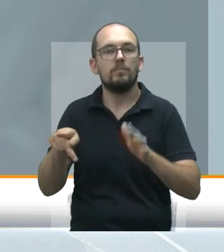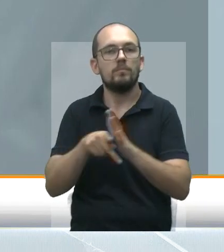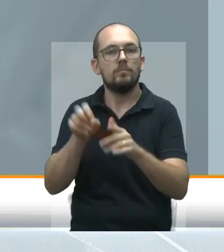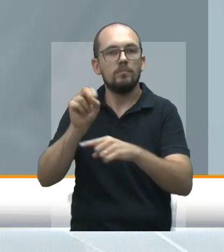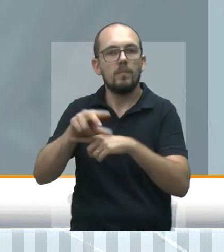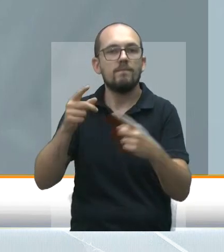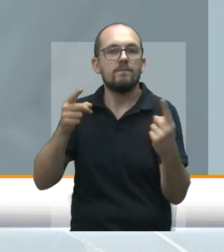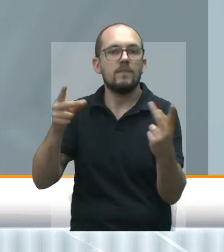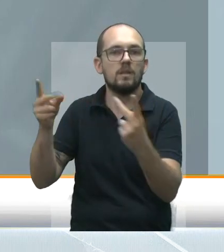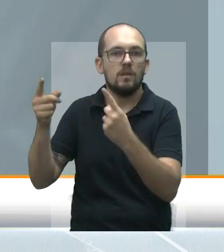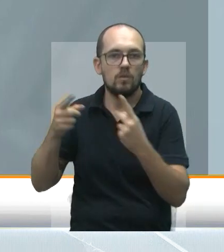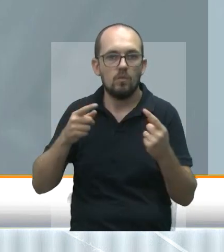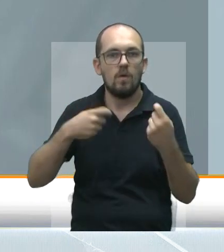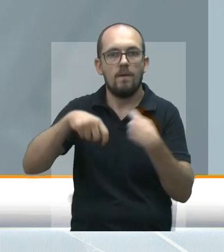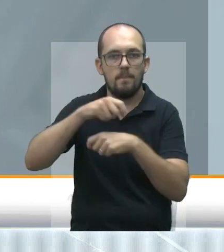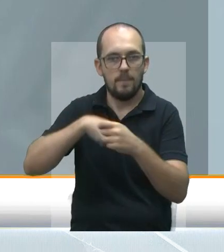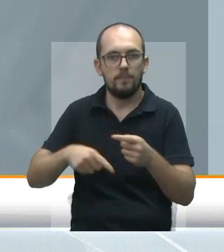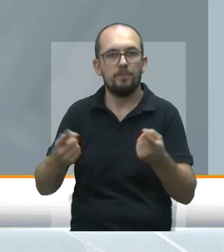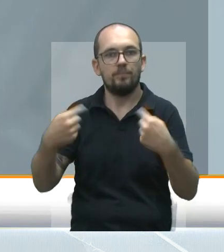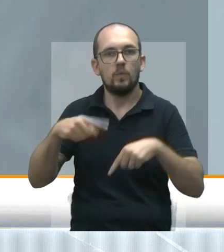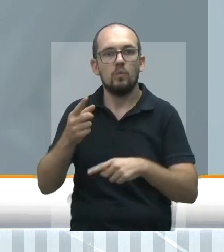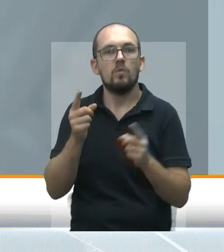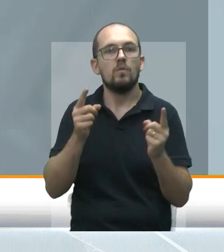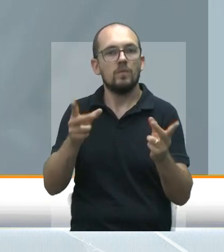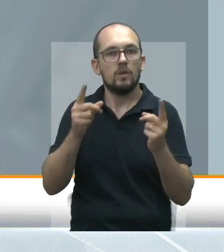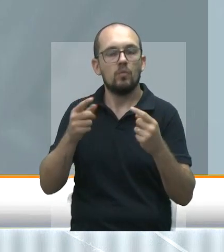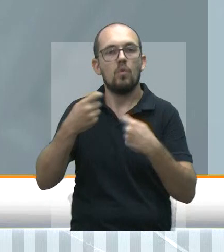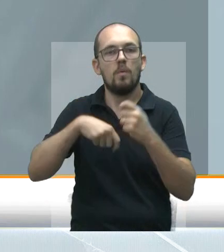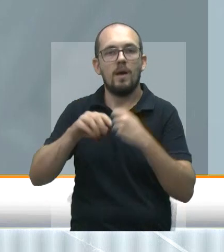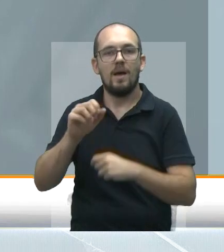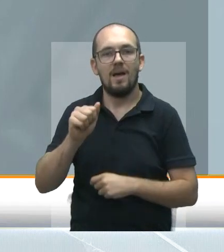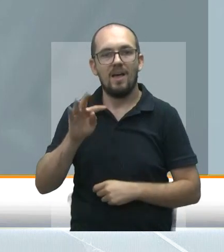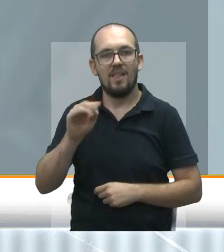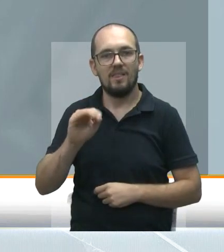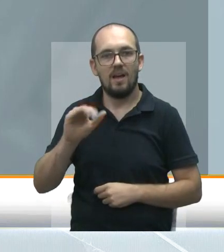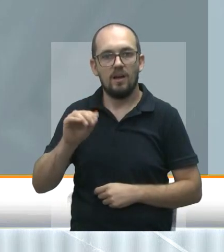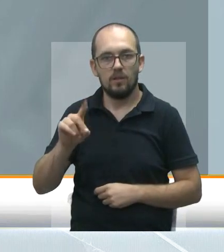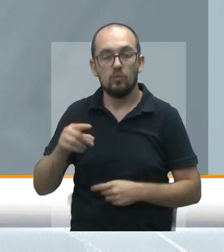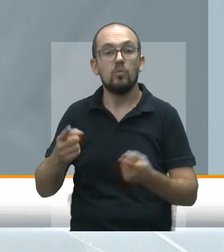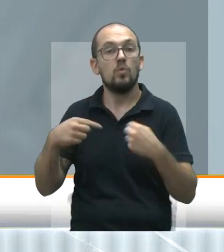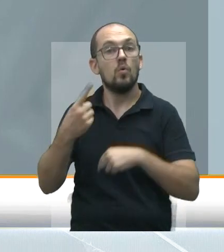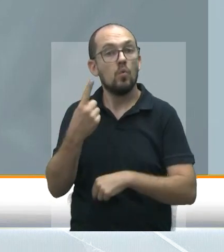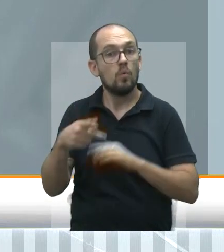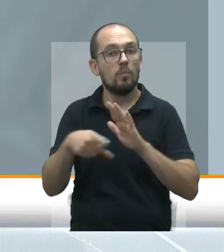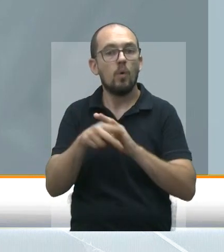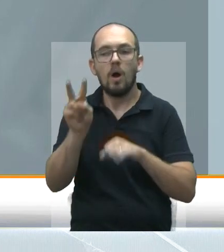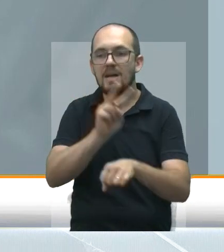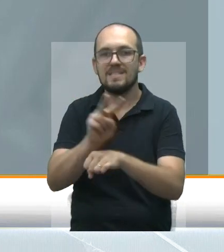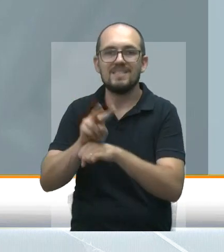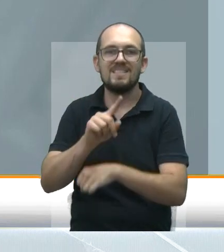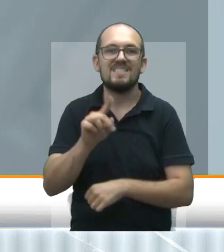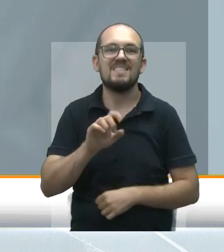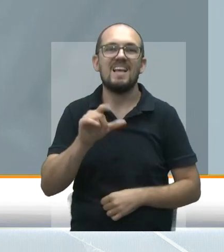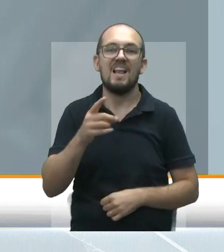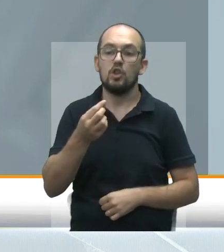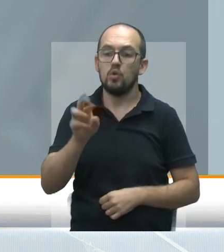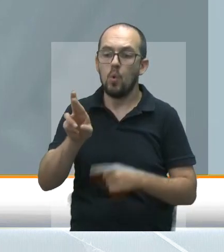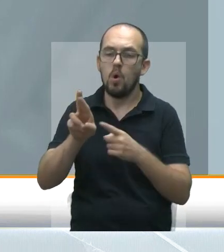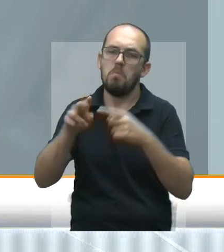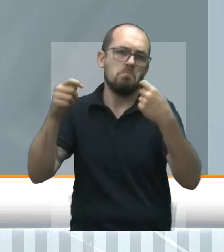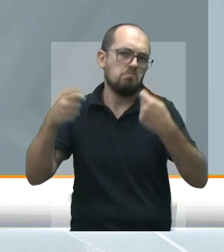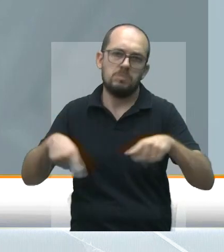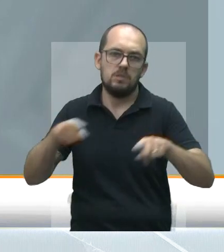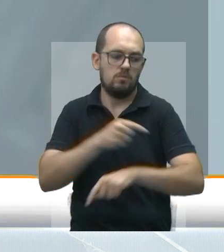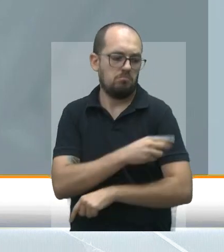em comércio varejista, uma para vendedor em comércio atacadista e uma vaga para zelador. Nesse caso, também não